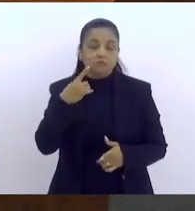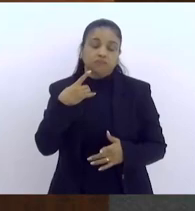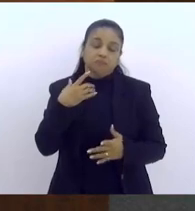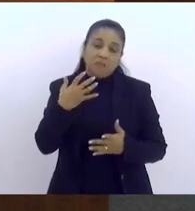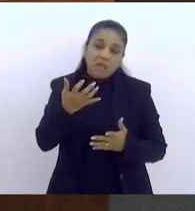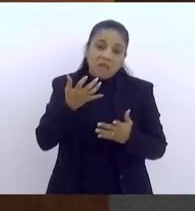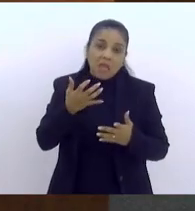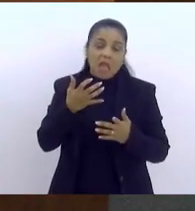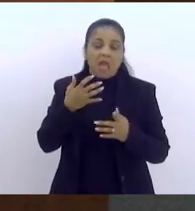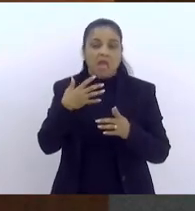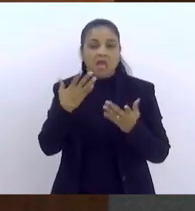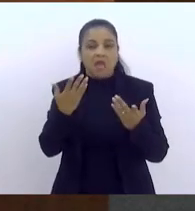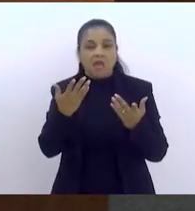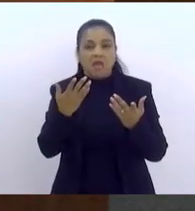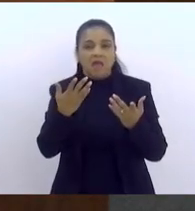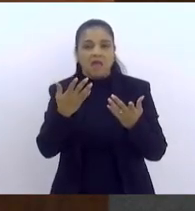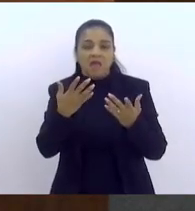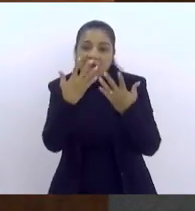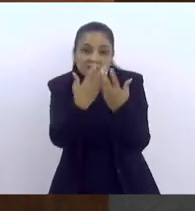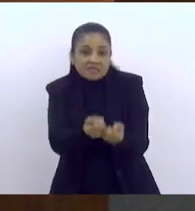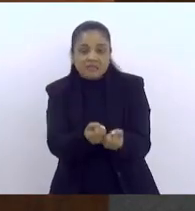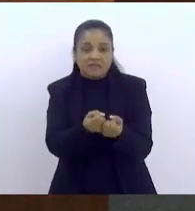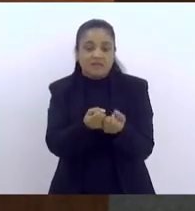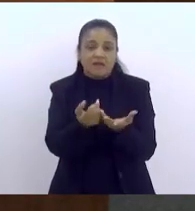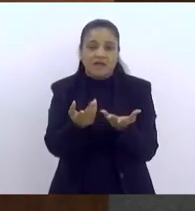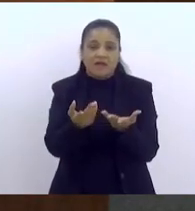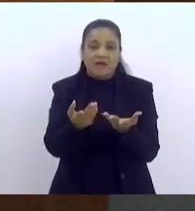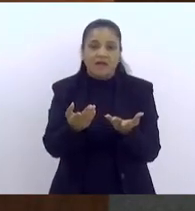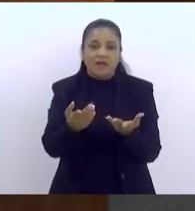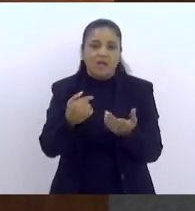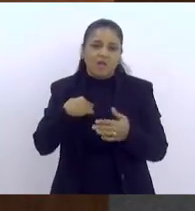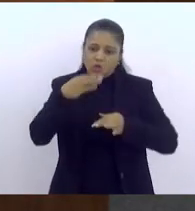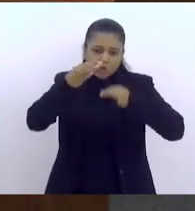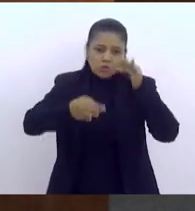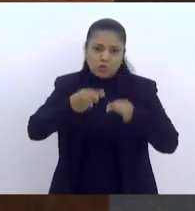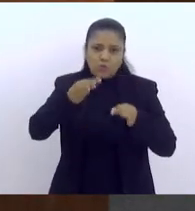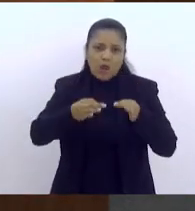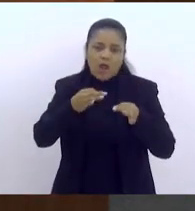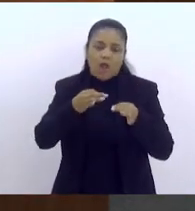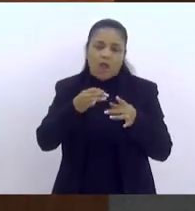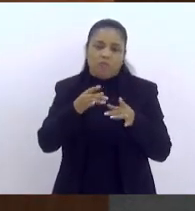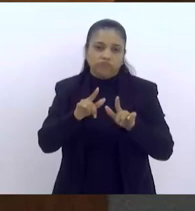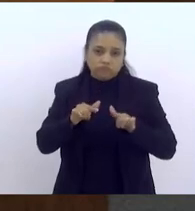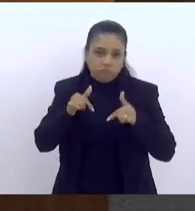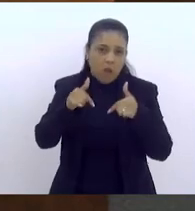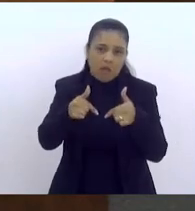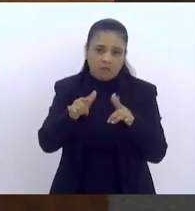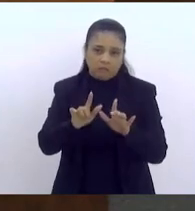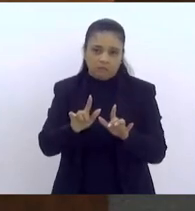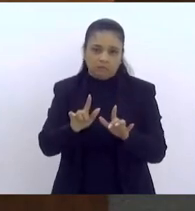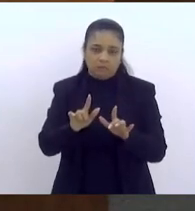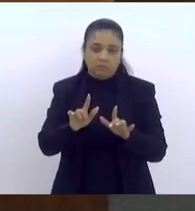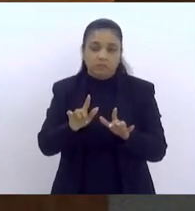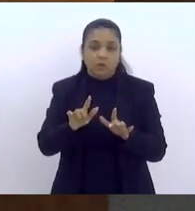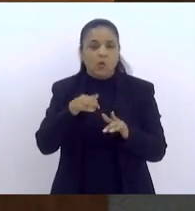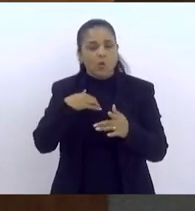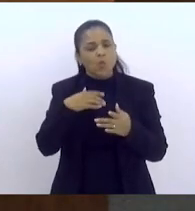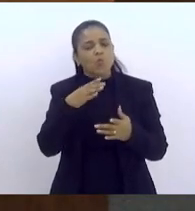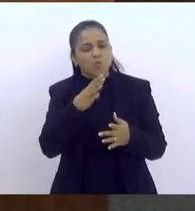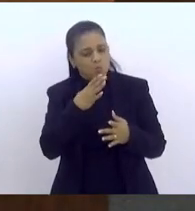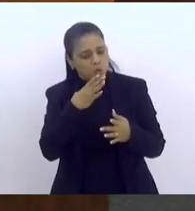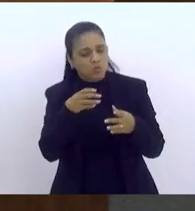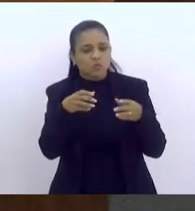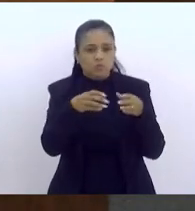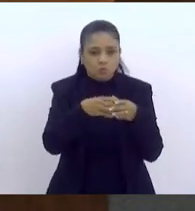disso. Tem deputados que querem fazer isso. Porque eu não estou aqui para julgar a intenção. Eu conheço o trabalho do Grupo Arco-Íris, um trabalho